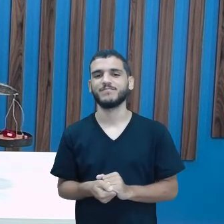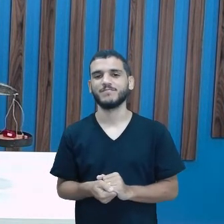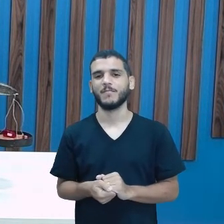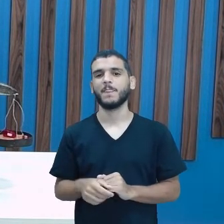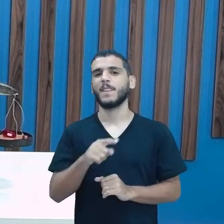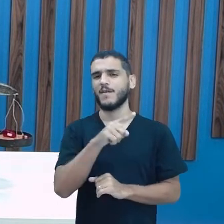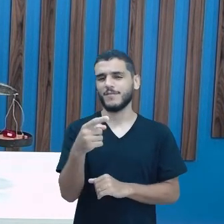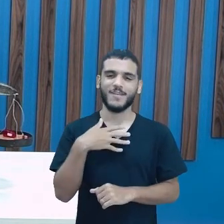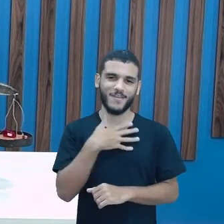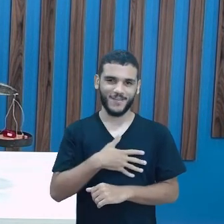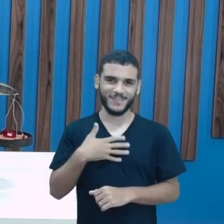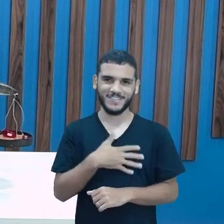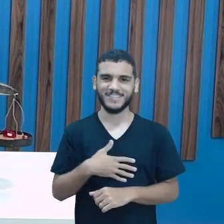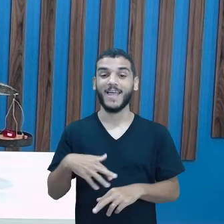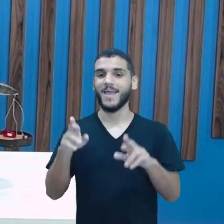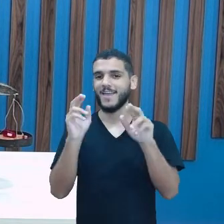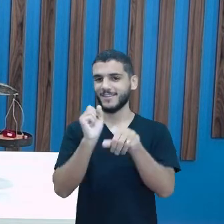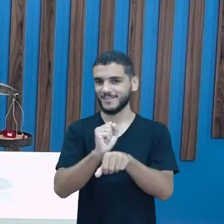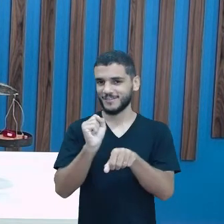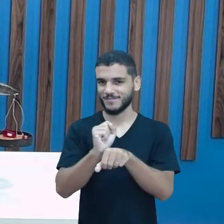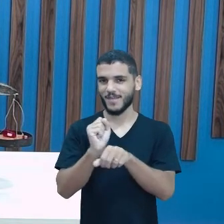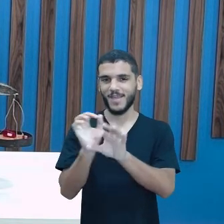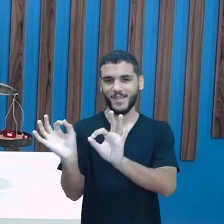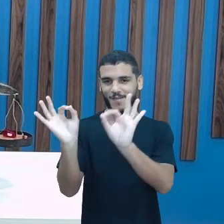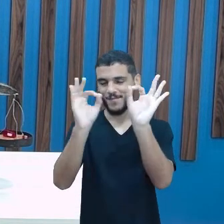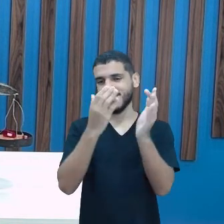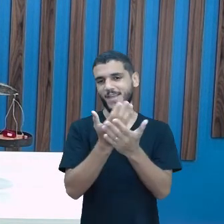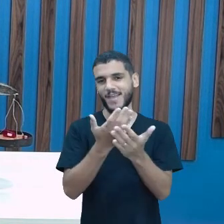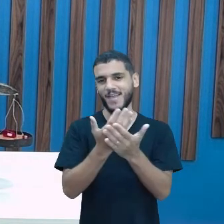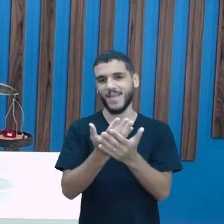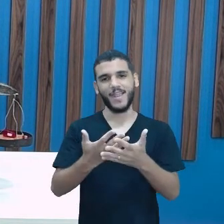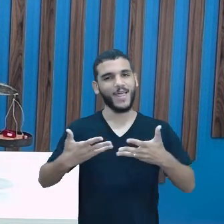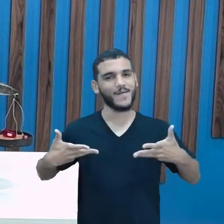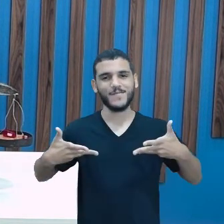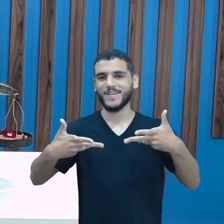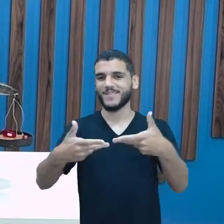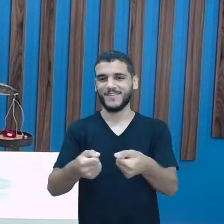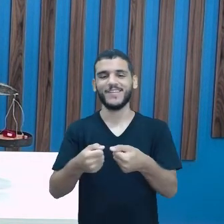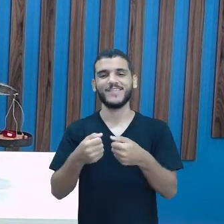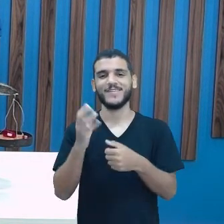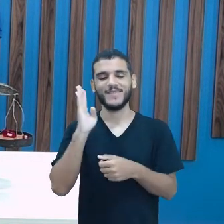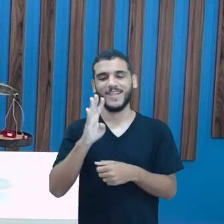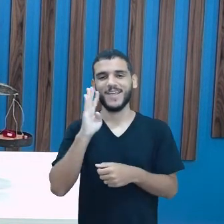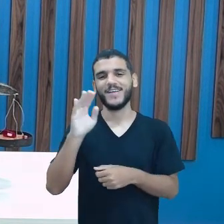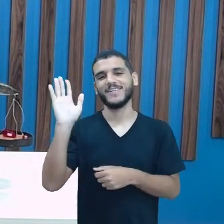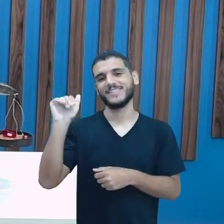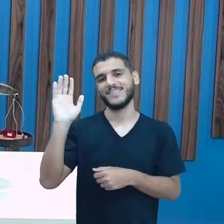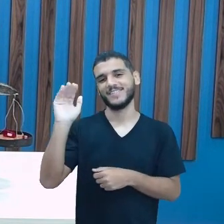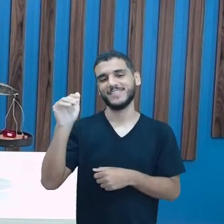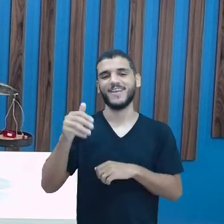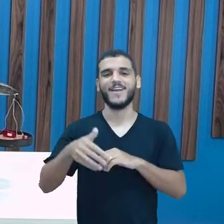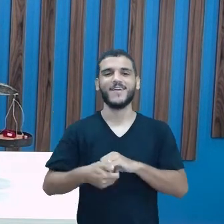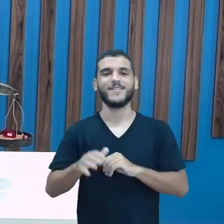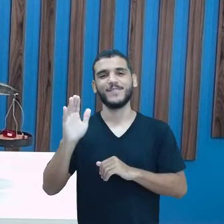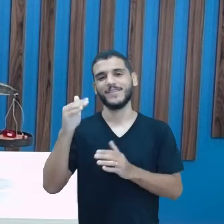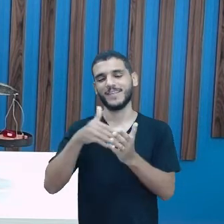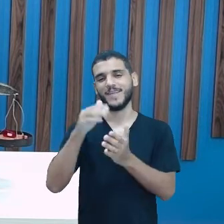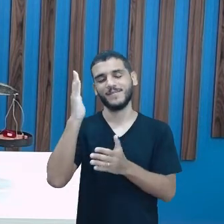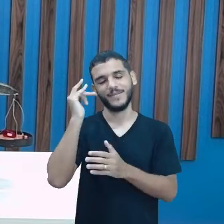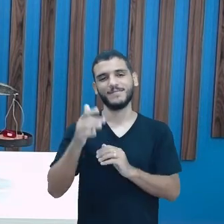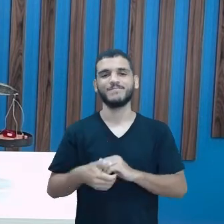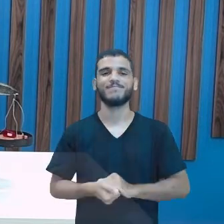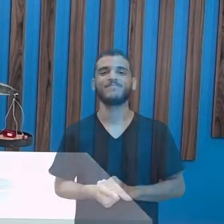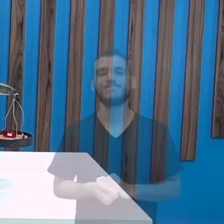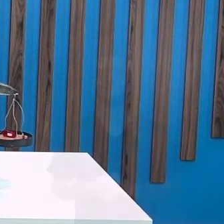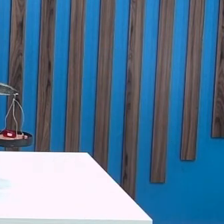gostar bastante, tá? Fica aí e acompanha essa aula que está muito legal. Tchau, tchau e até amanhã!